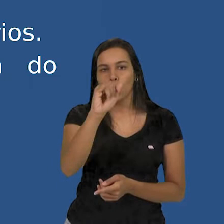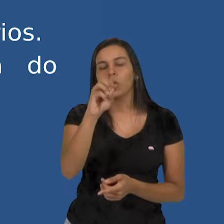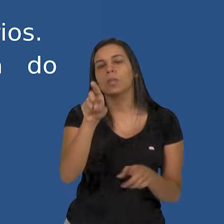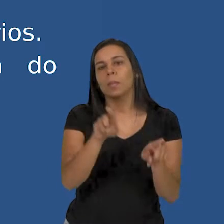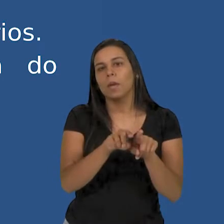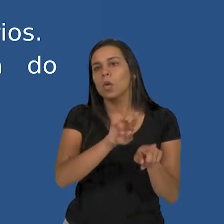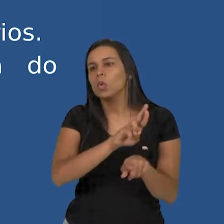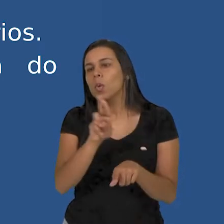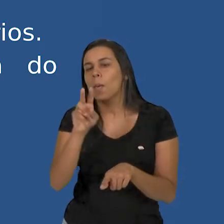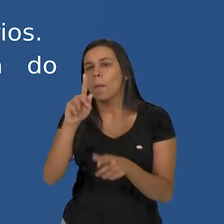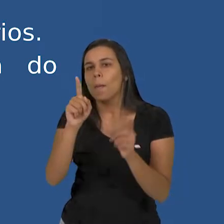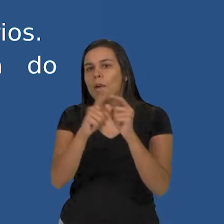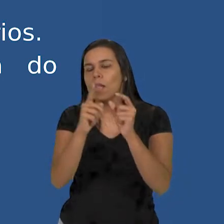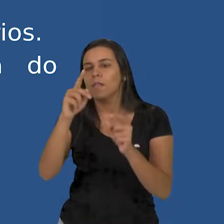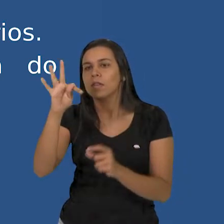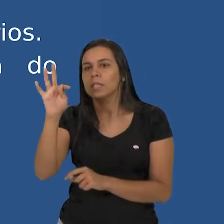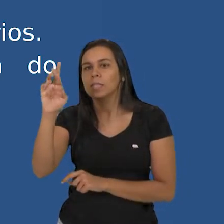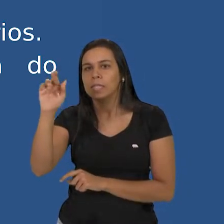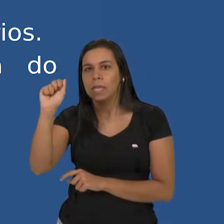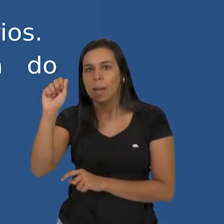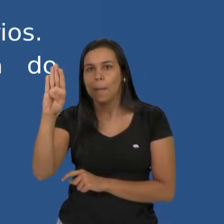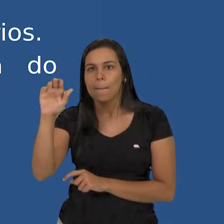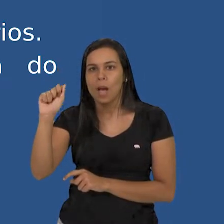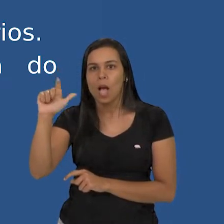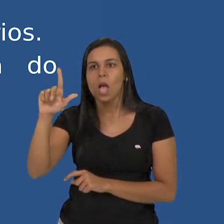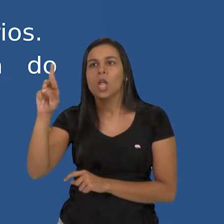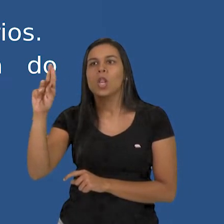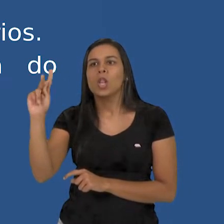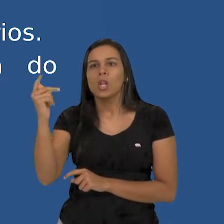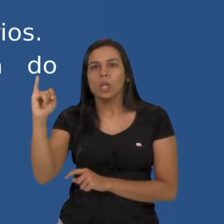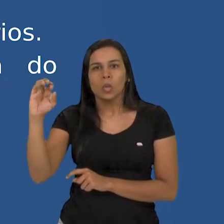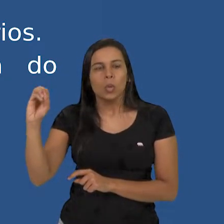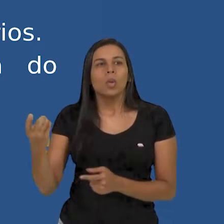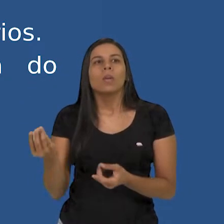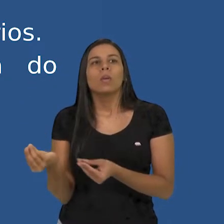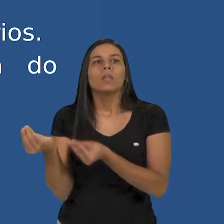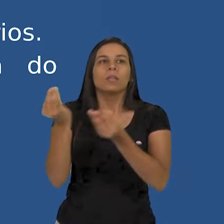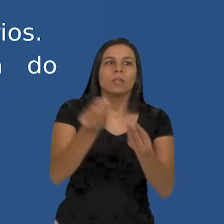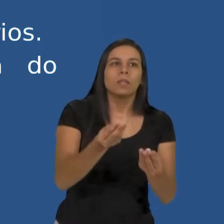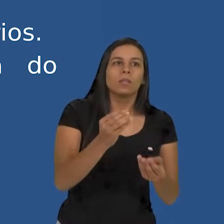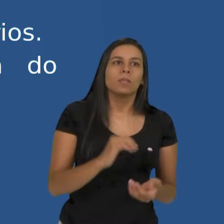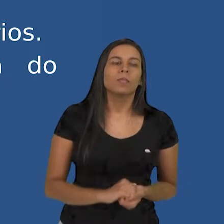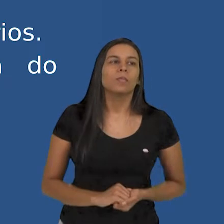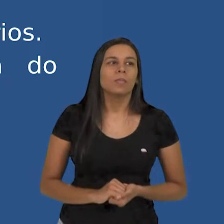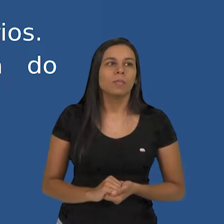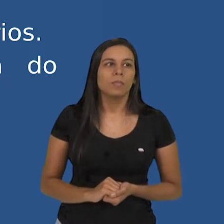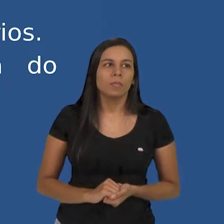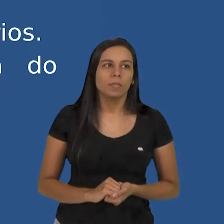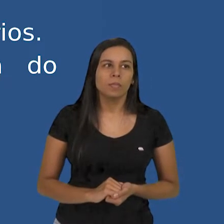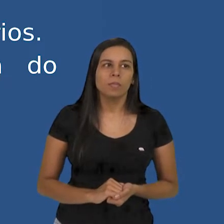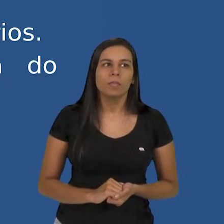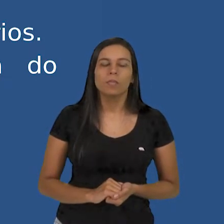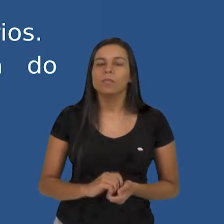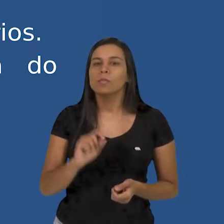cinco questões, fala de relatório a ser entregue ou trabalho para ser entregue. Então, a aluna, espertamente, foi o que ela fez aí, pessoal.